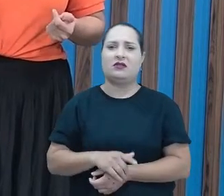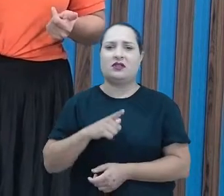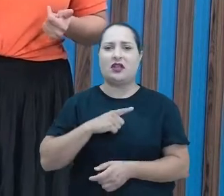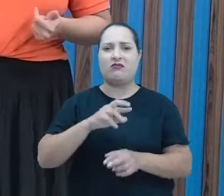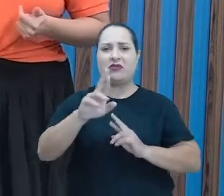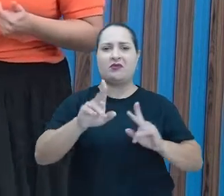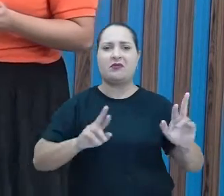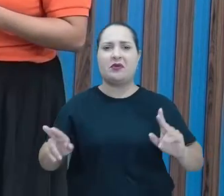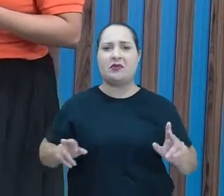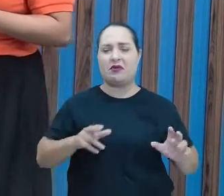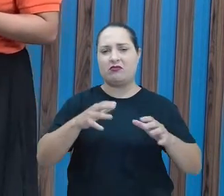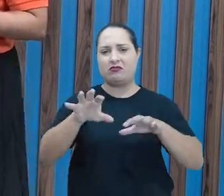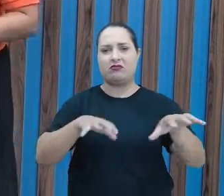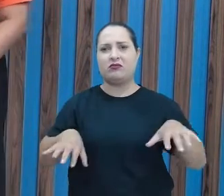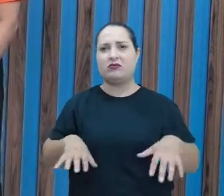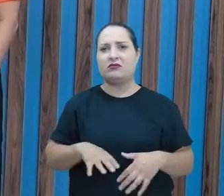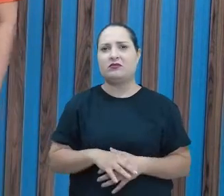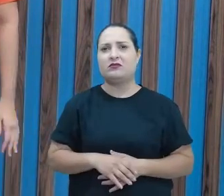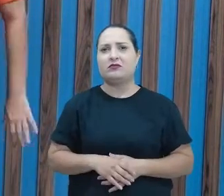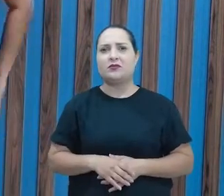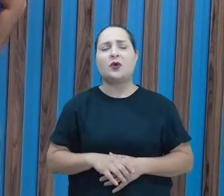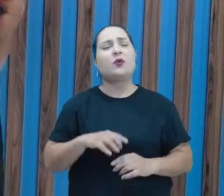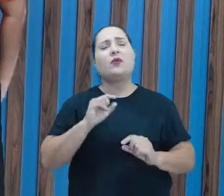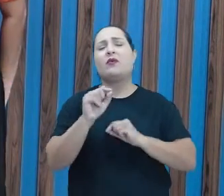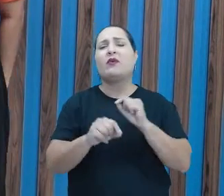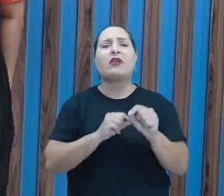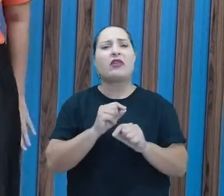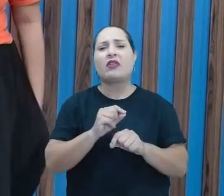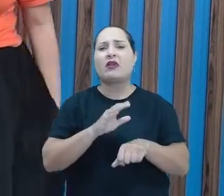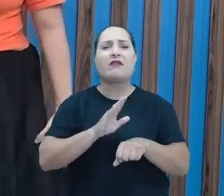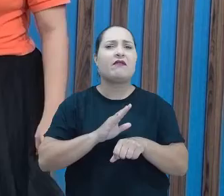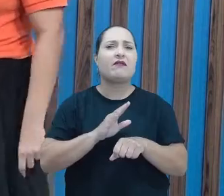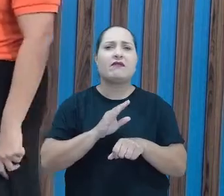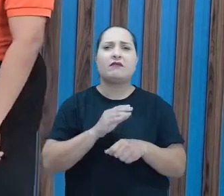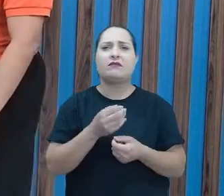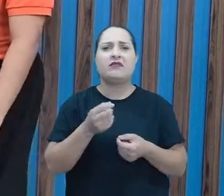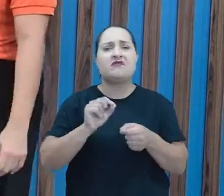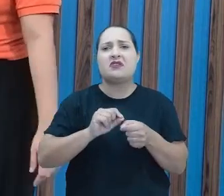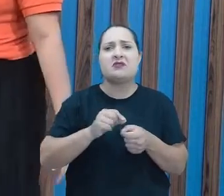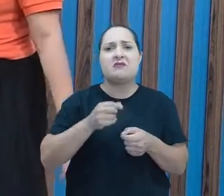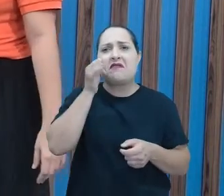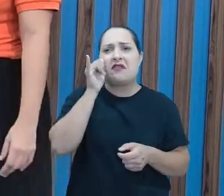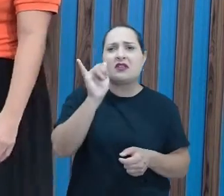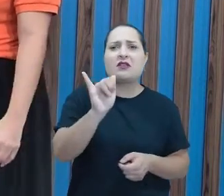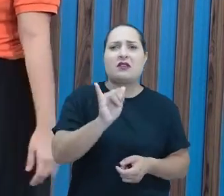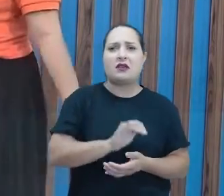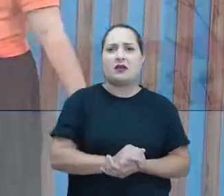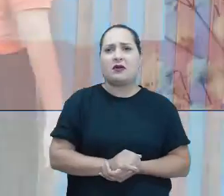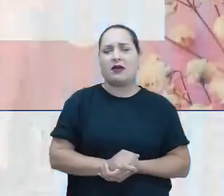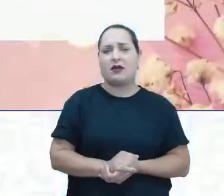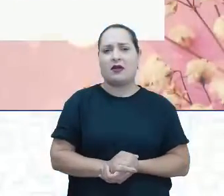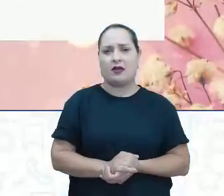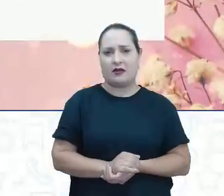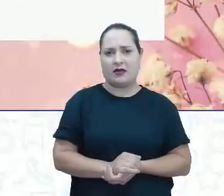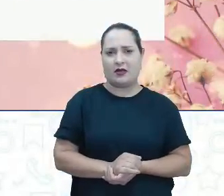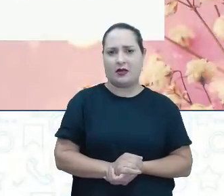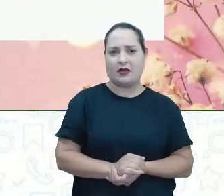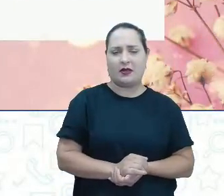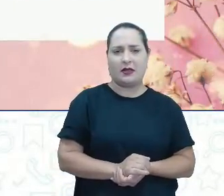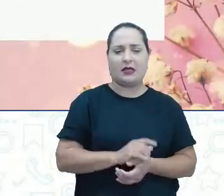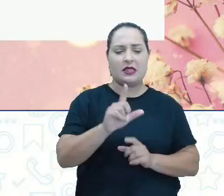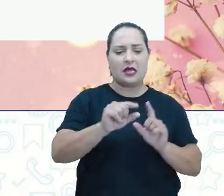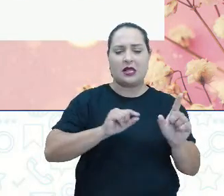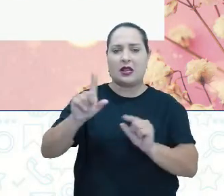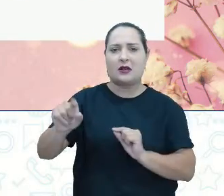Tá? E o que a gente pode fazer para evitar isso, né? Para evitar esses estereótipos, é preciso